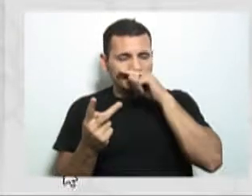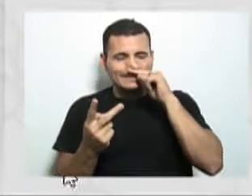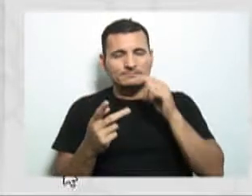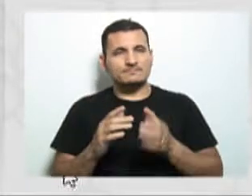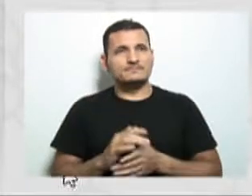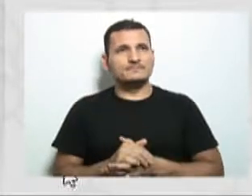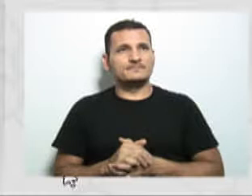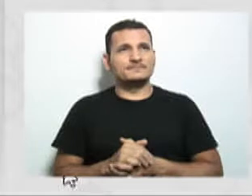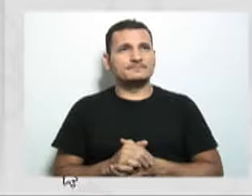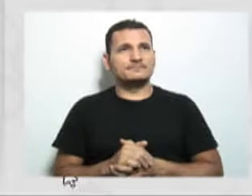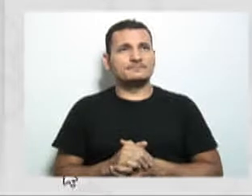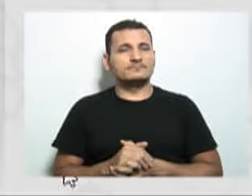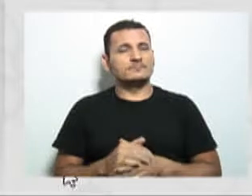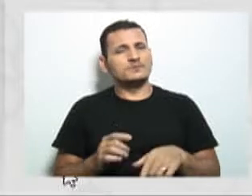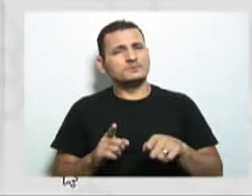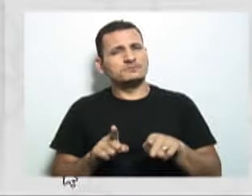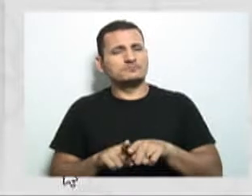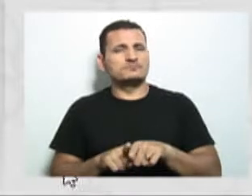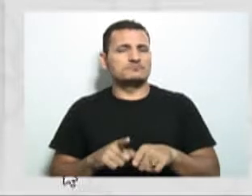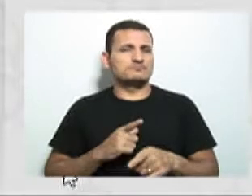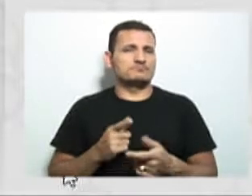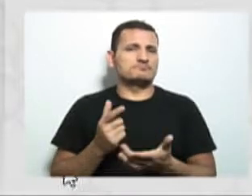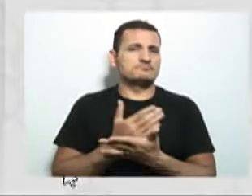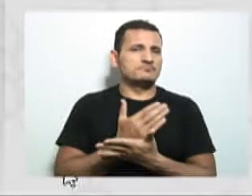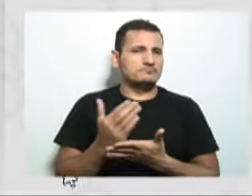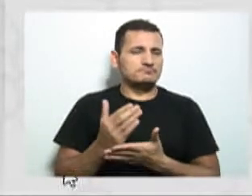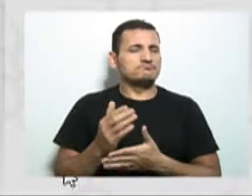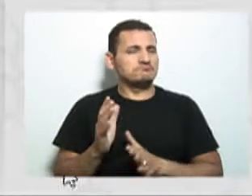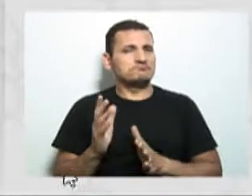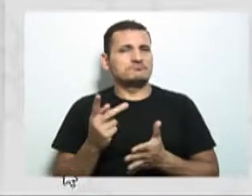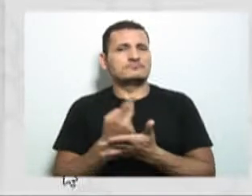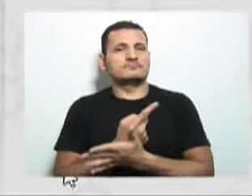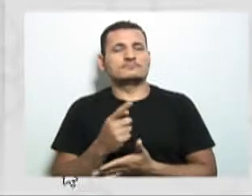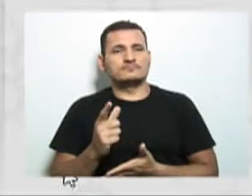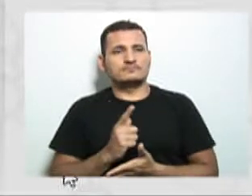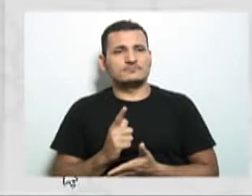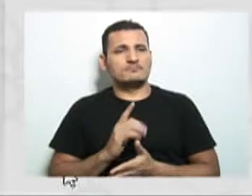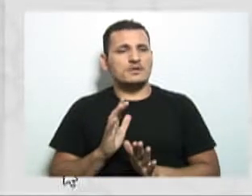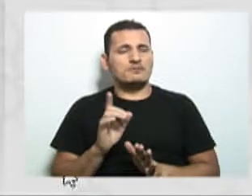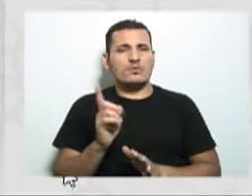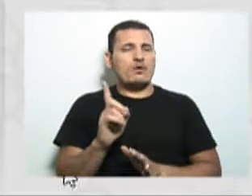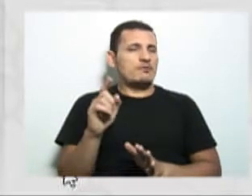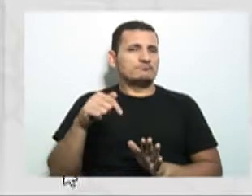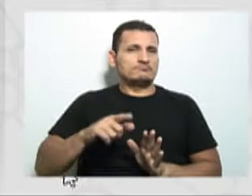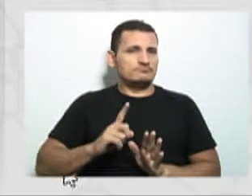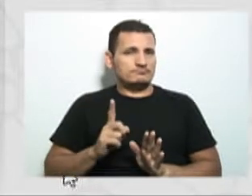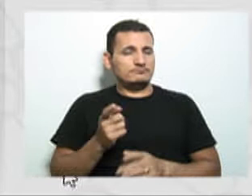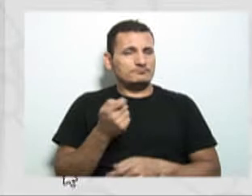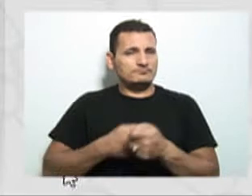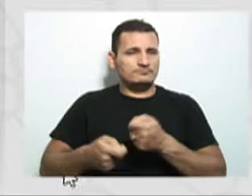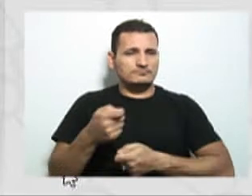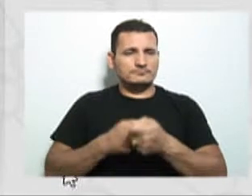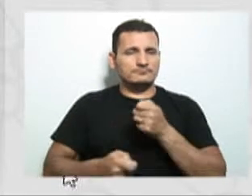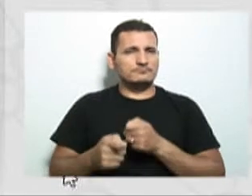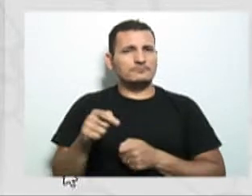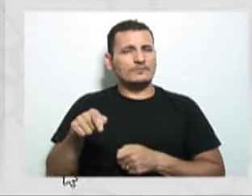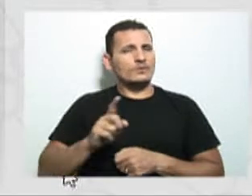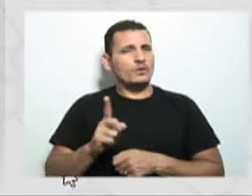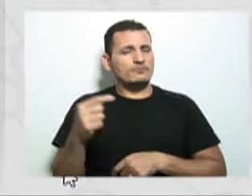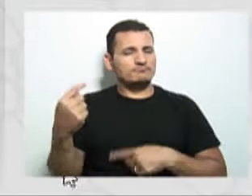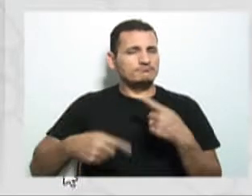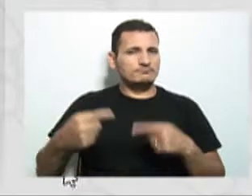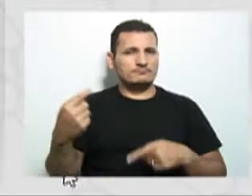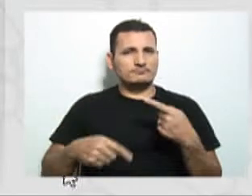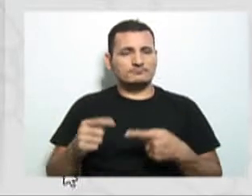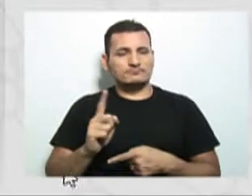de existirem alguns casos, né, em que isso realmente aconteça, mas que não é o nosso caso. A nossa negociação não é tanto